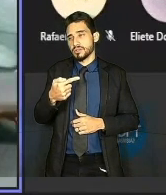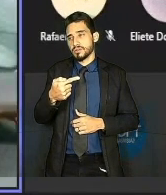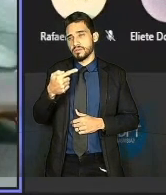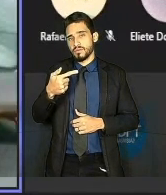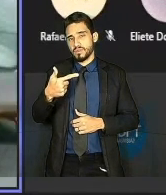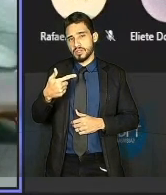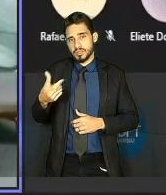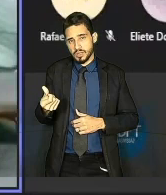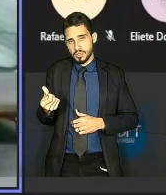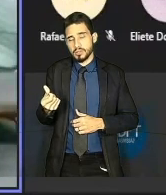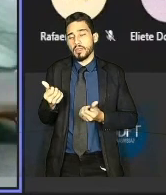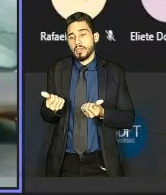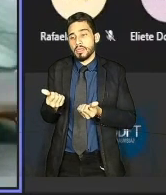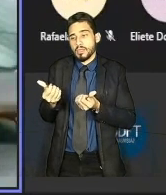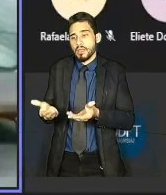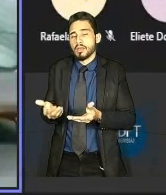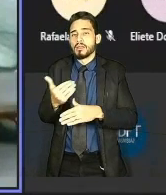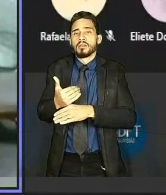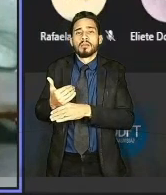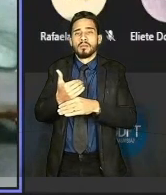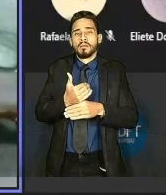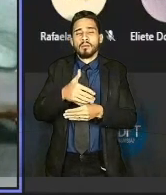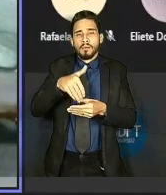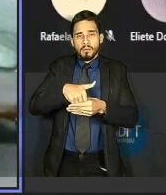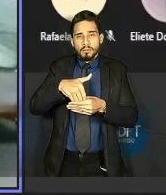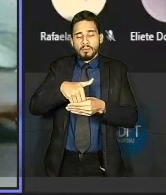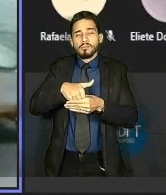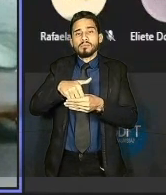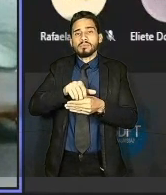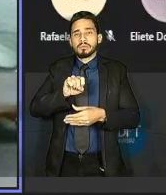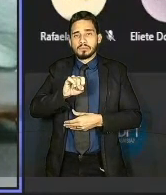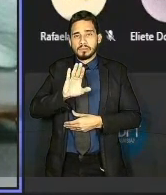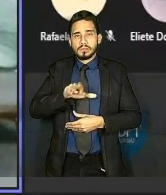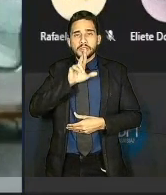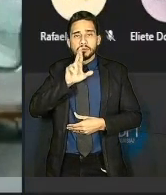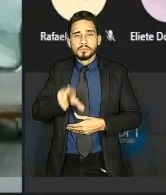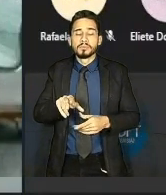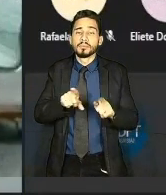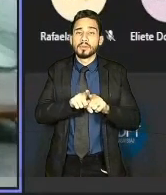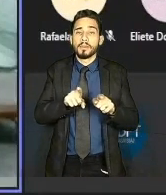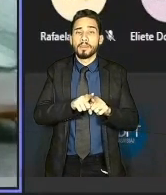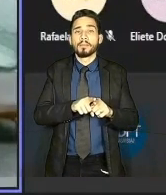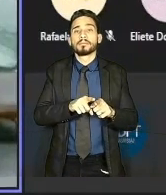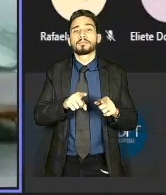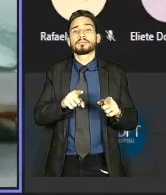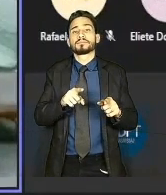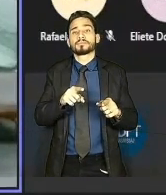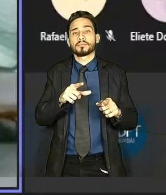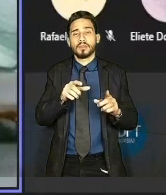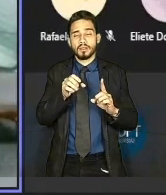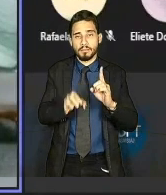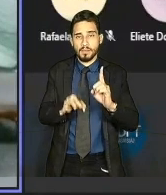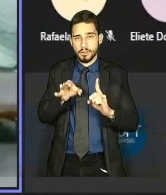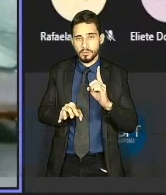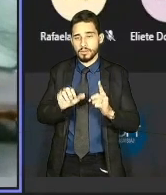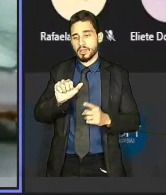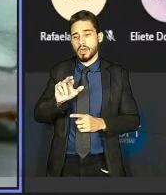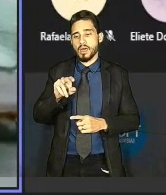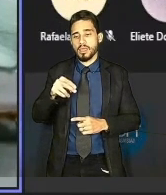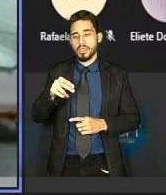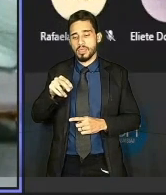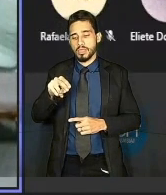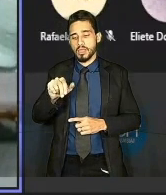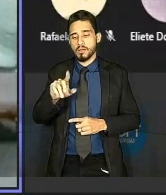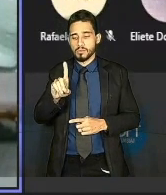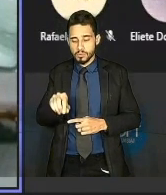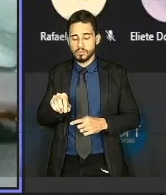7 e 26, melhor dizendo, taquigrafia, dar provimento unânime. Lista agora do desembargador Mário Zan, relator,